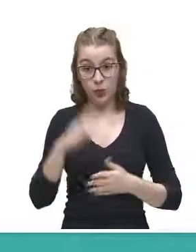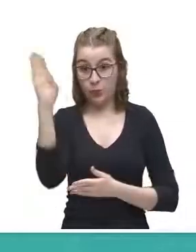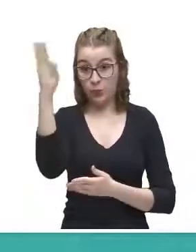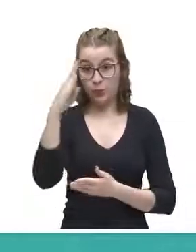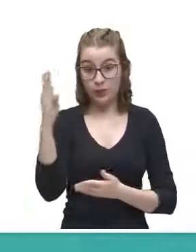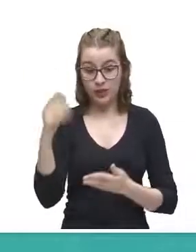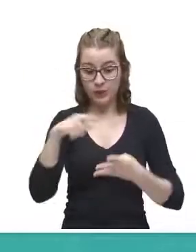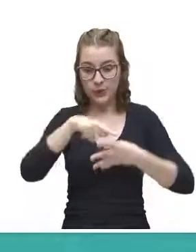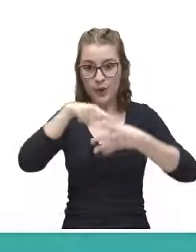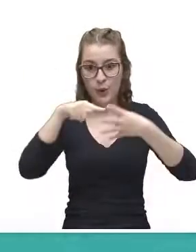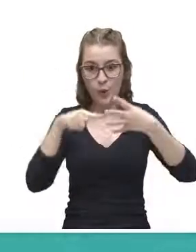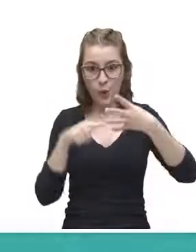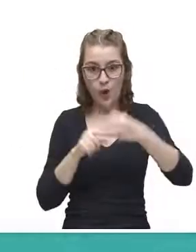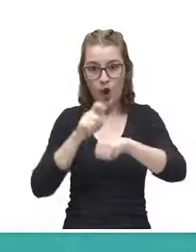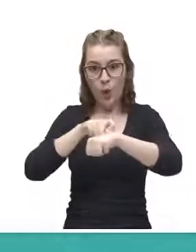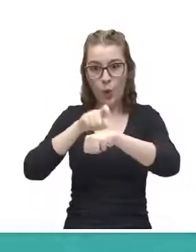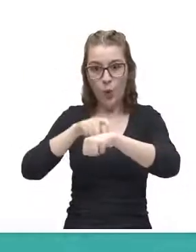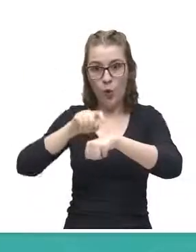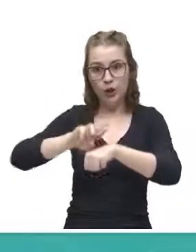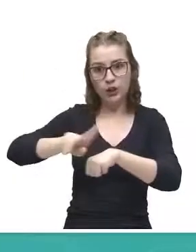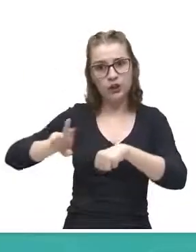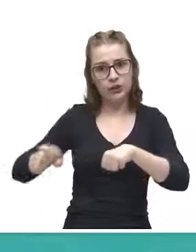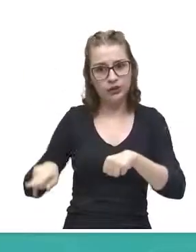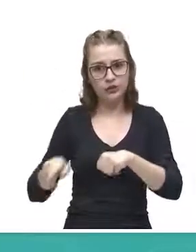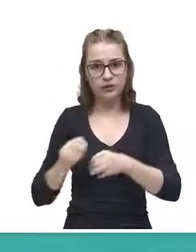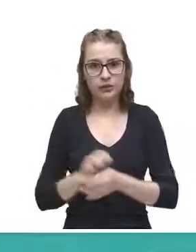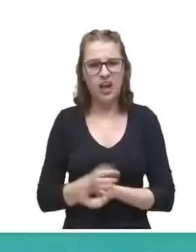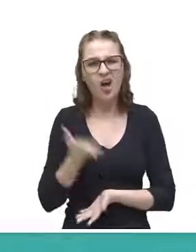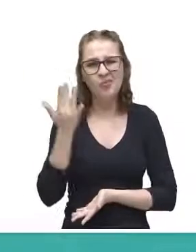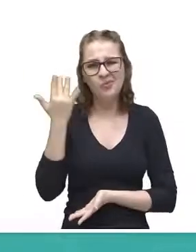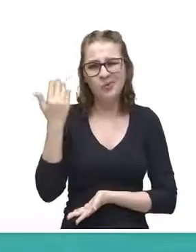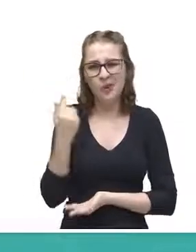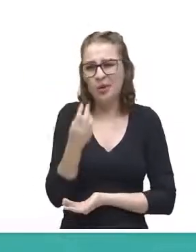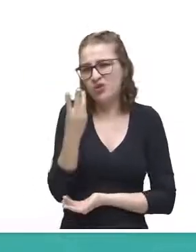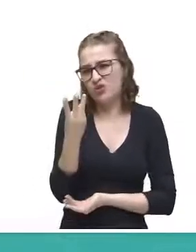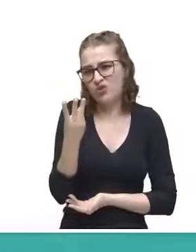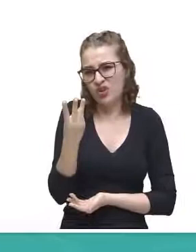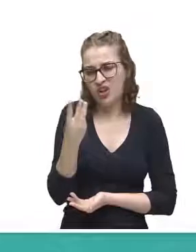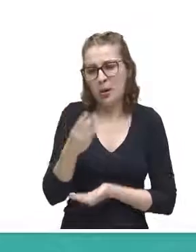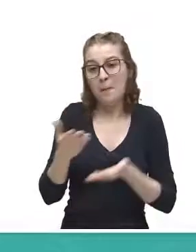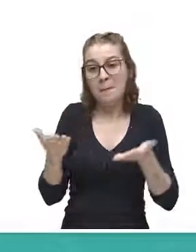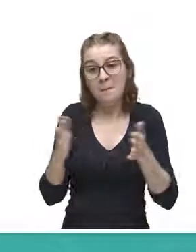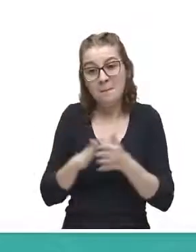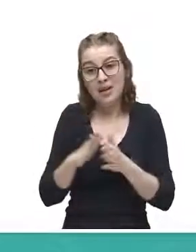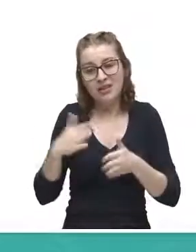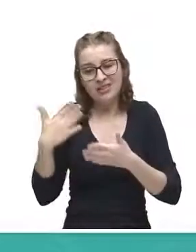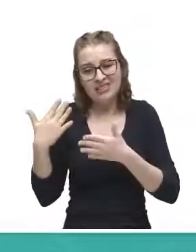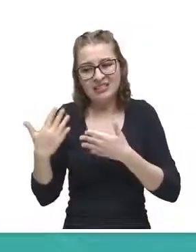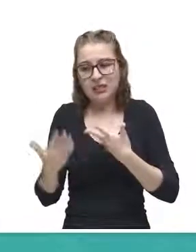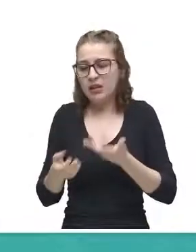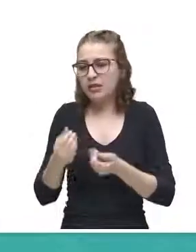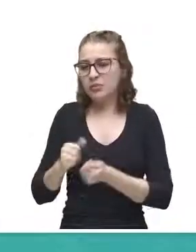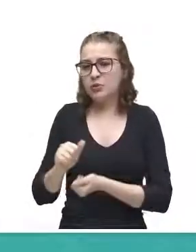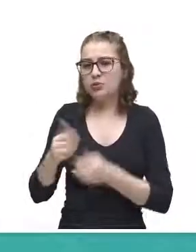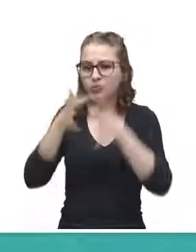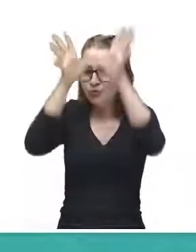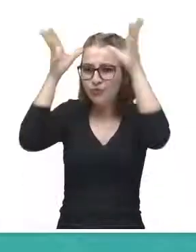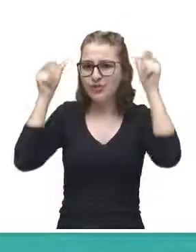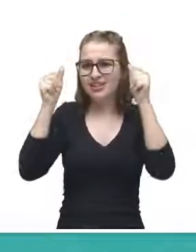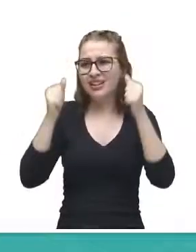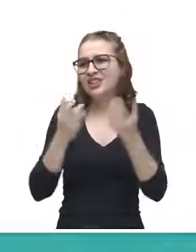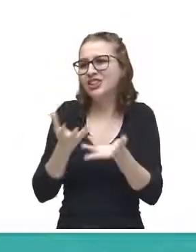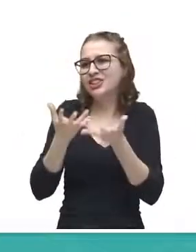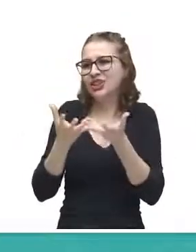ter 4 fusos horários. Existia uma época que eram somente 3, tá? Mas lá a população do Acre quis que voltasse aí